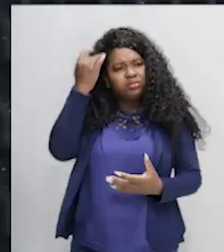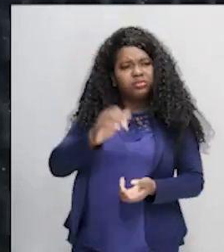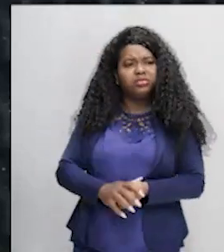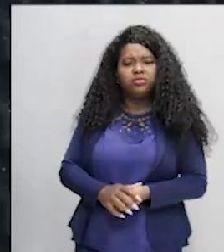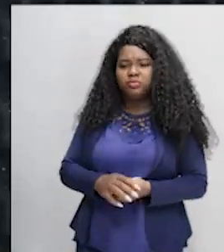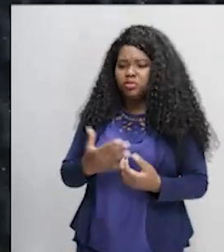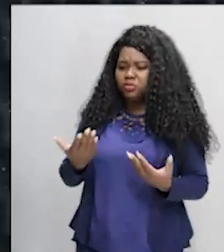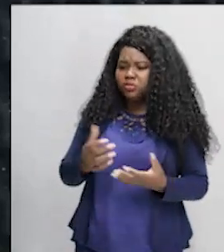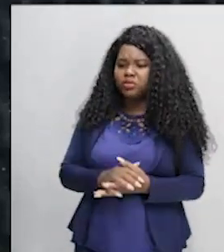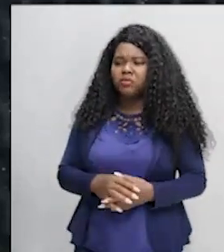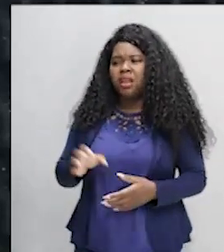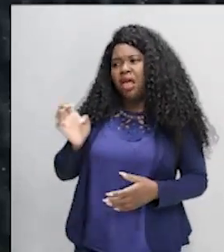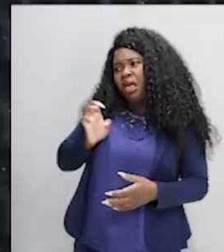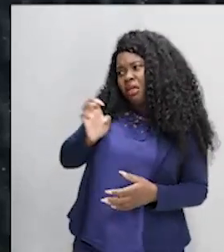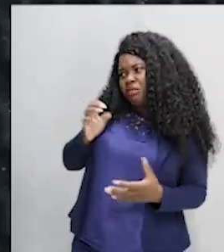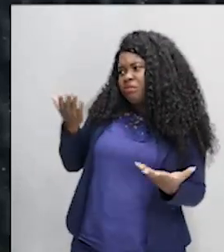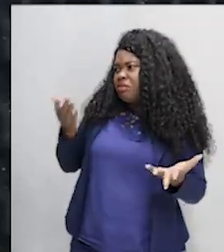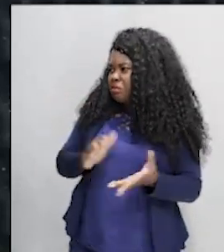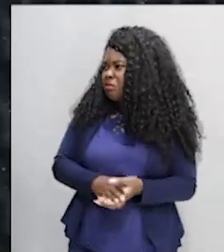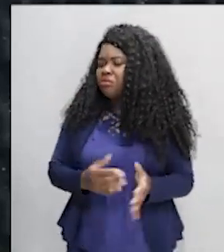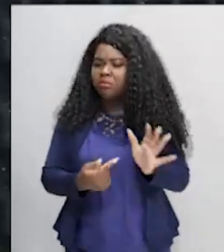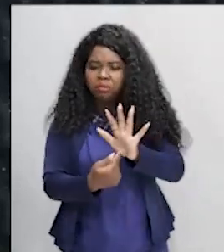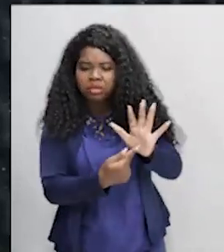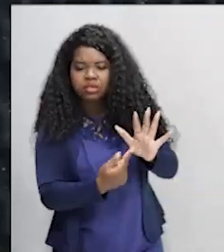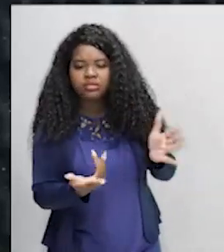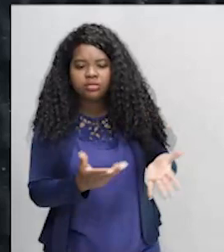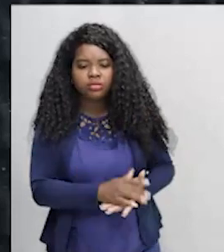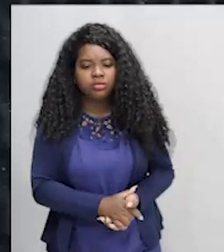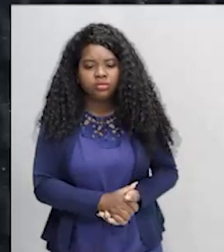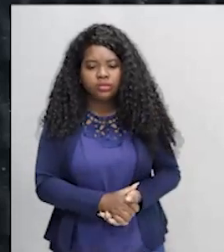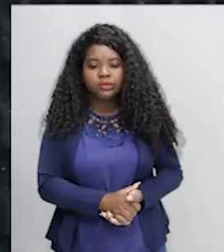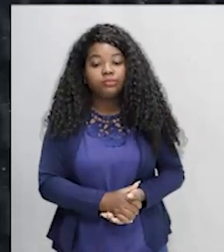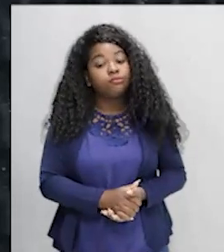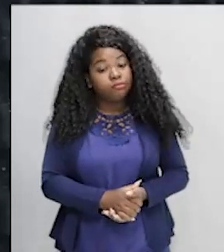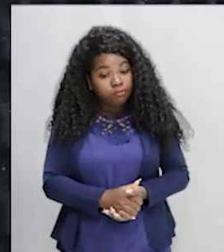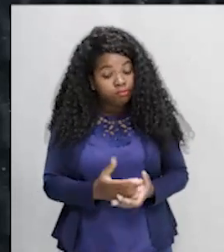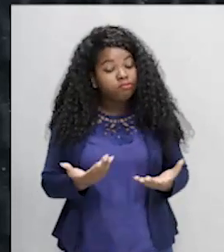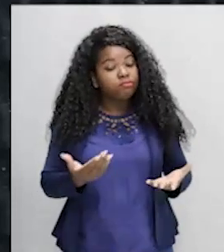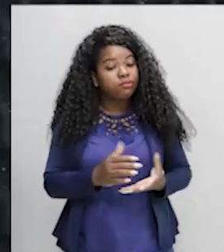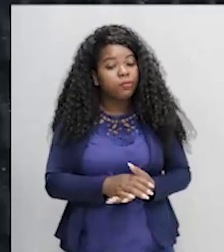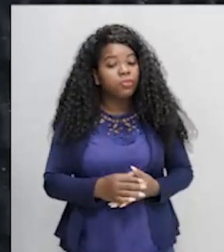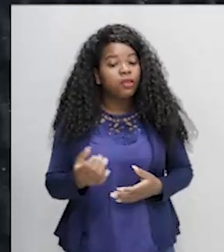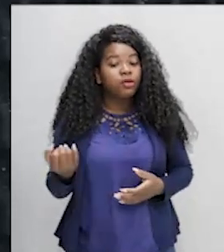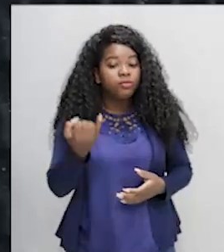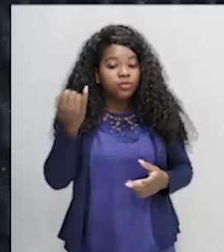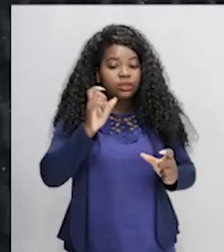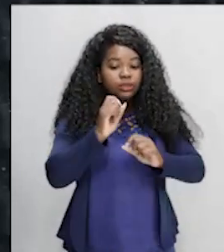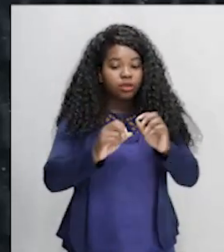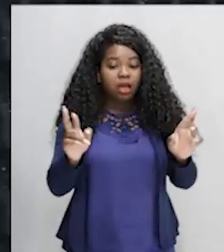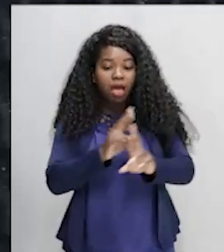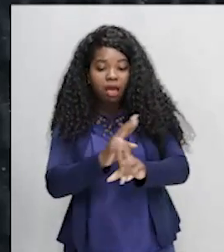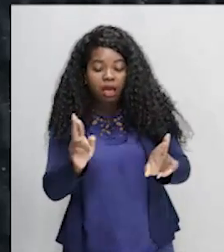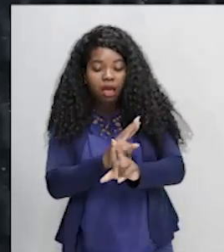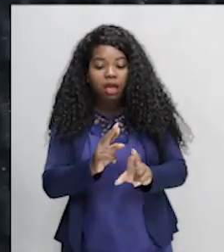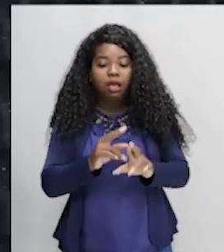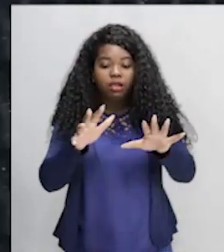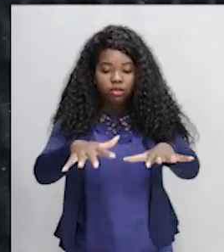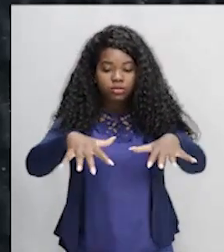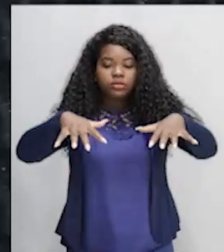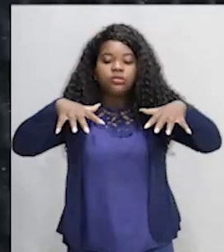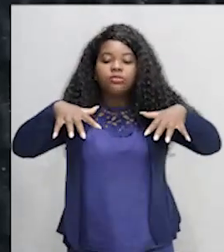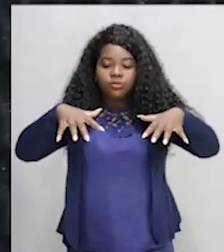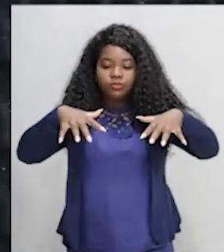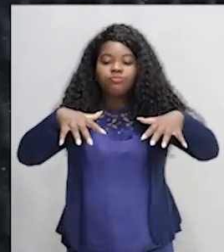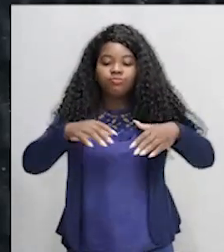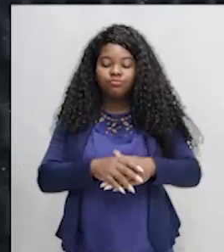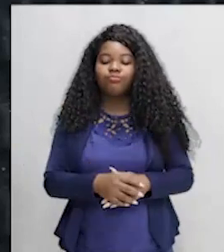tão sofisticado enquanto William Shakespeare apresentava um espetáculo? Bom, a gente chegou num ponto. E aí o mais interessante é que a relação do palco, nesse caso, os